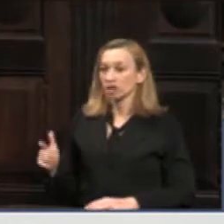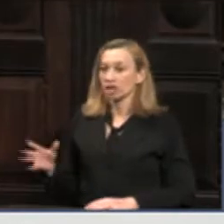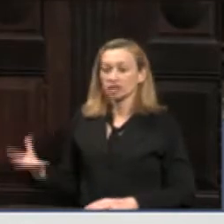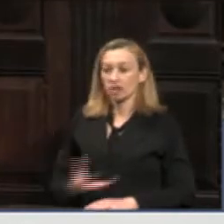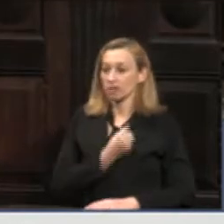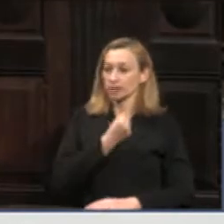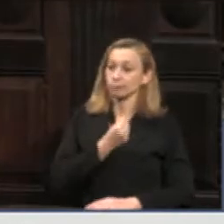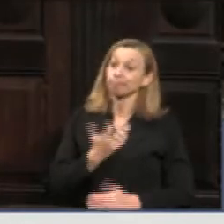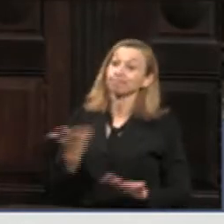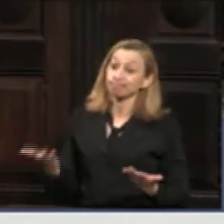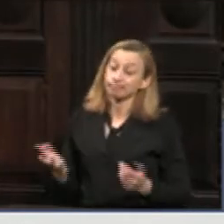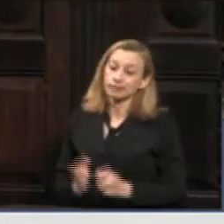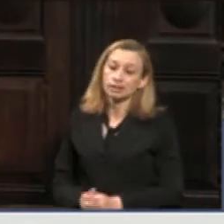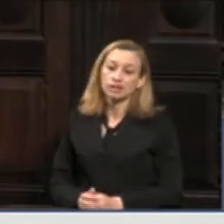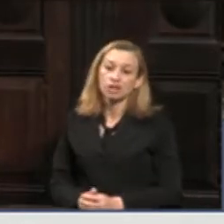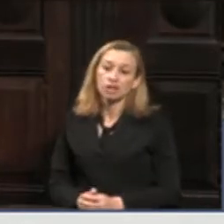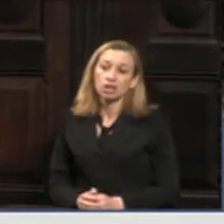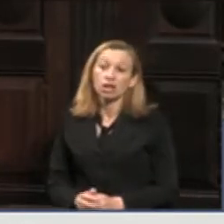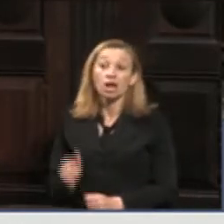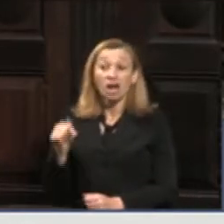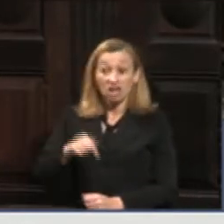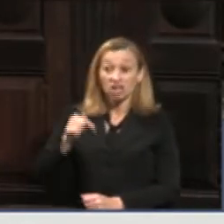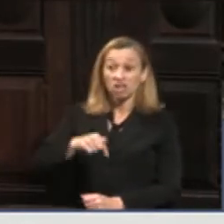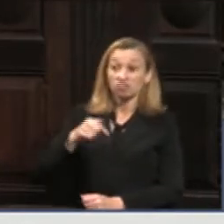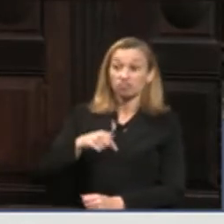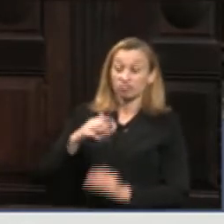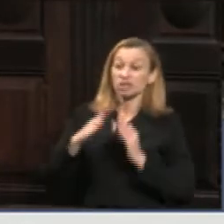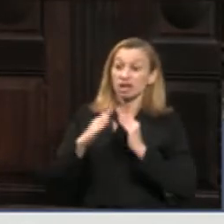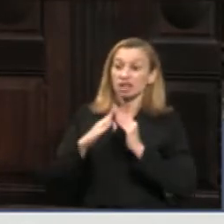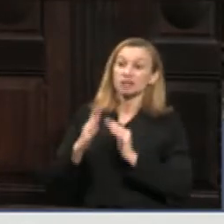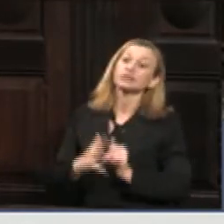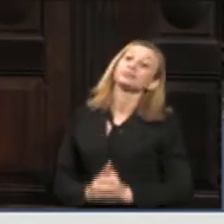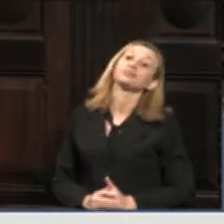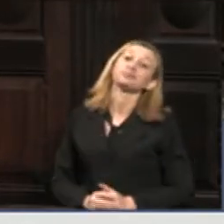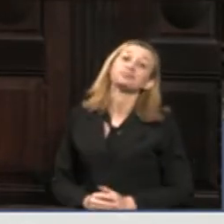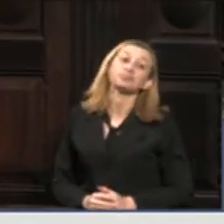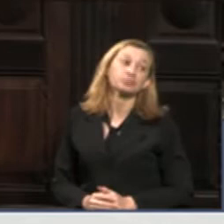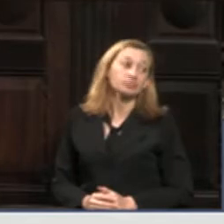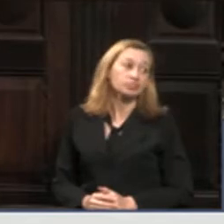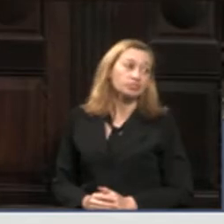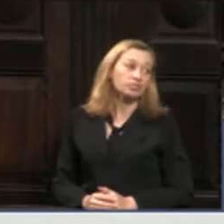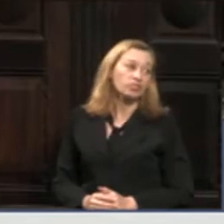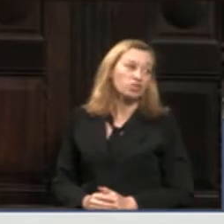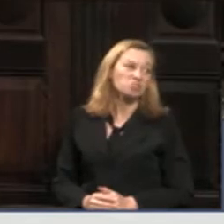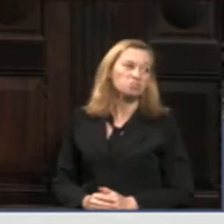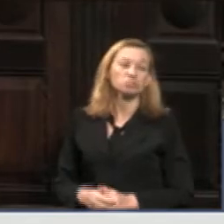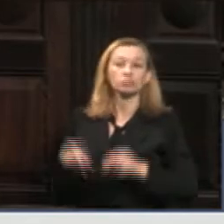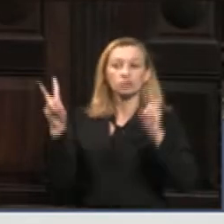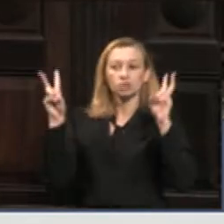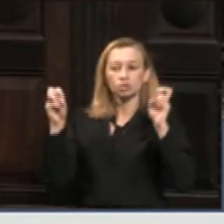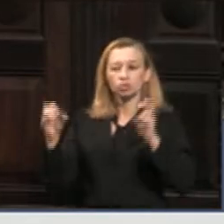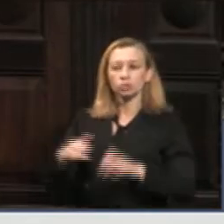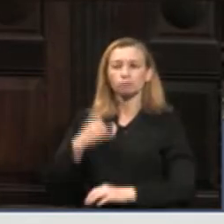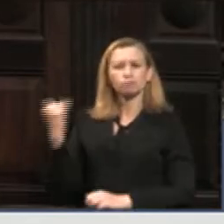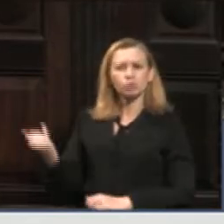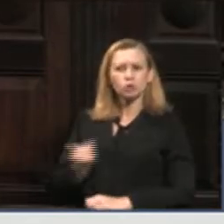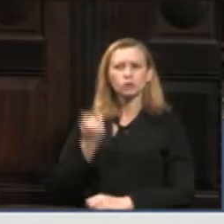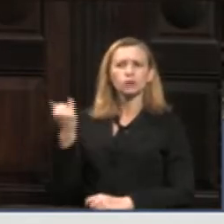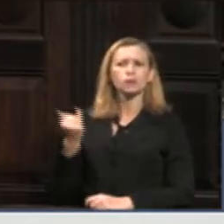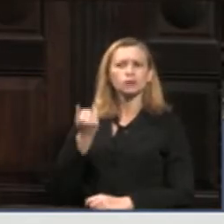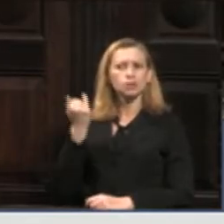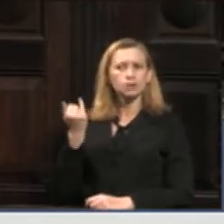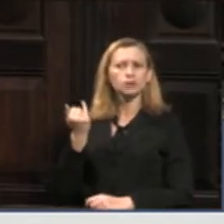salvação. Aqui mesmo nesta casa, uma matéria importantíssima,